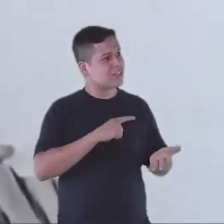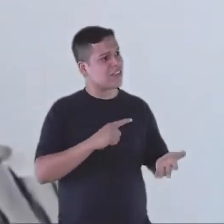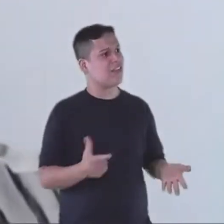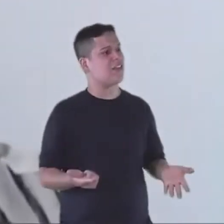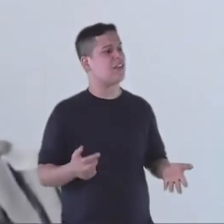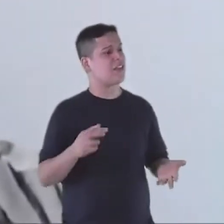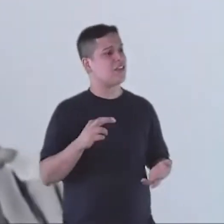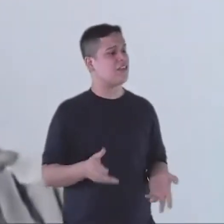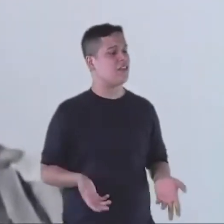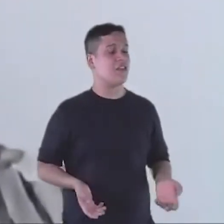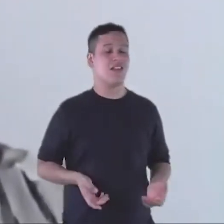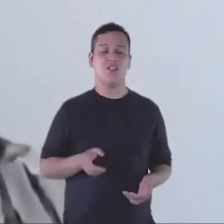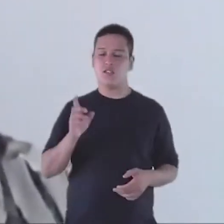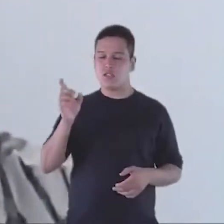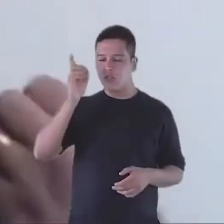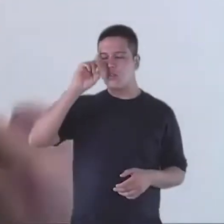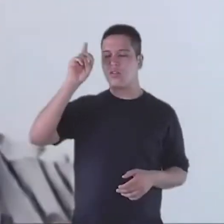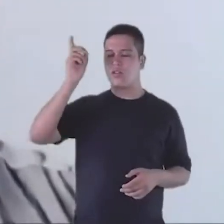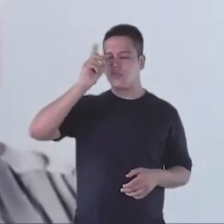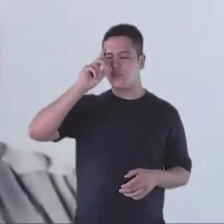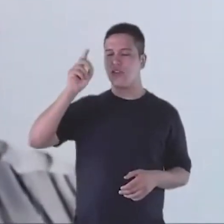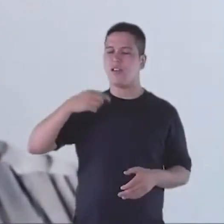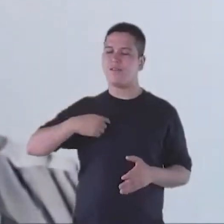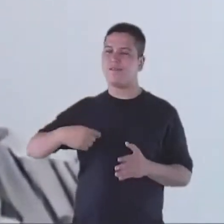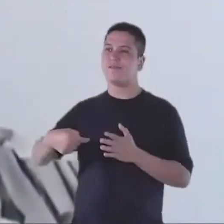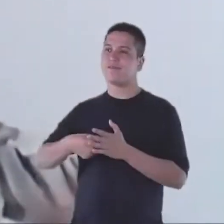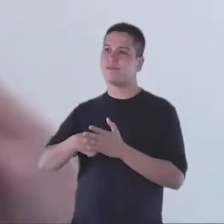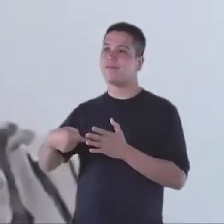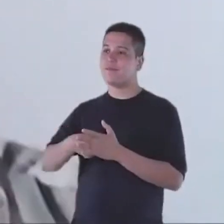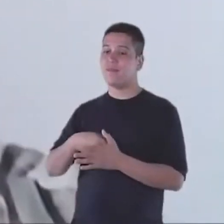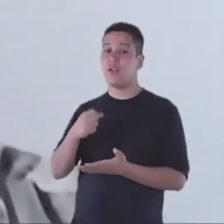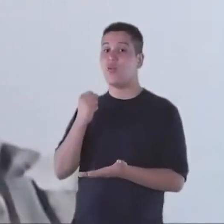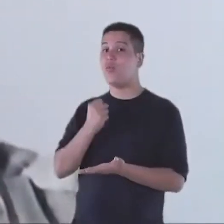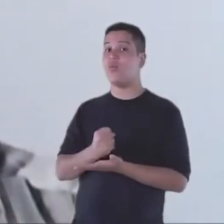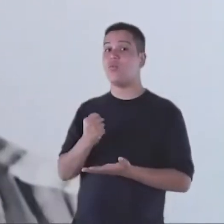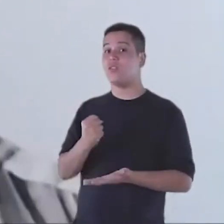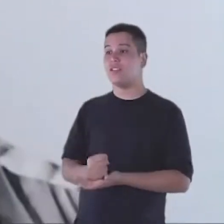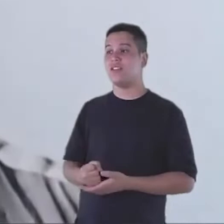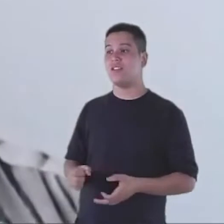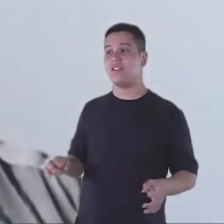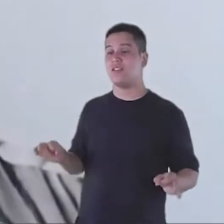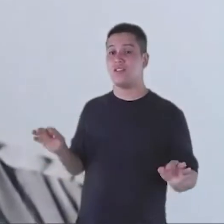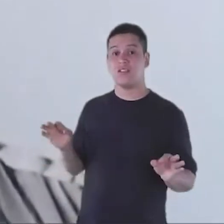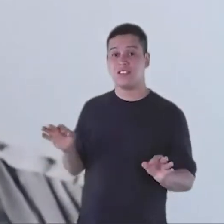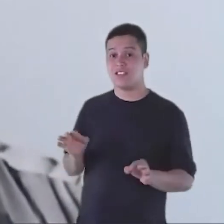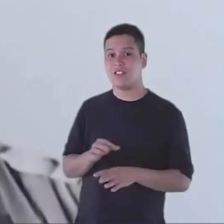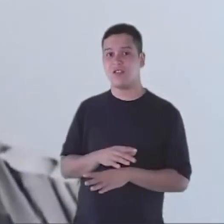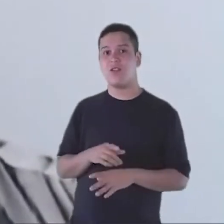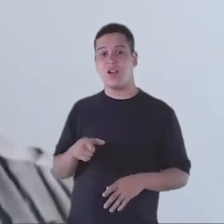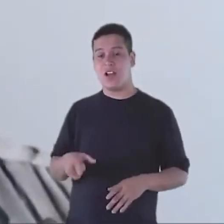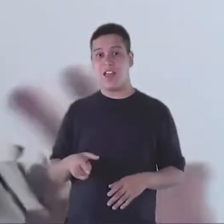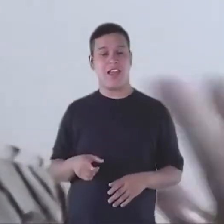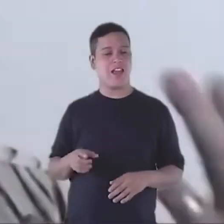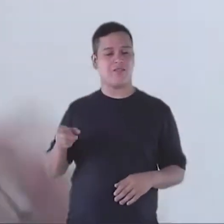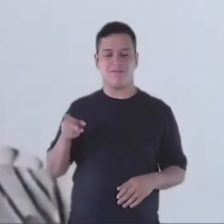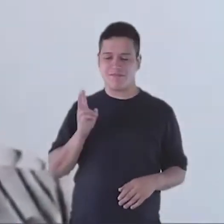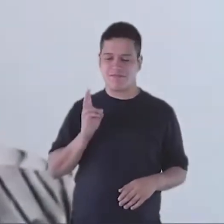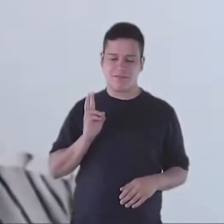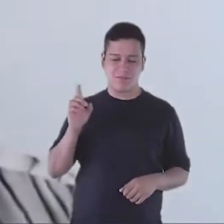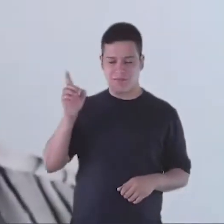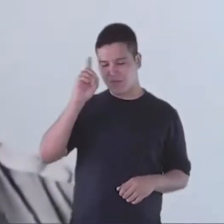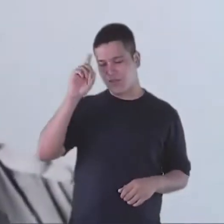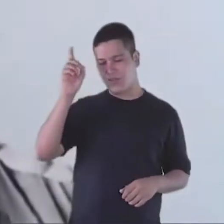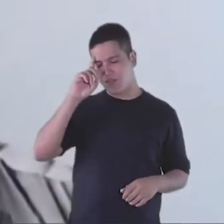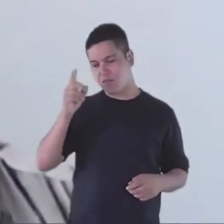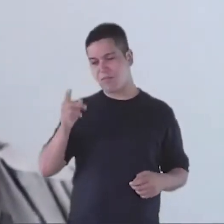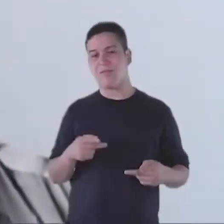e perguntava sobre o contrato. Já passou o contrato, você não está honrando o contrato. Ela é bem Caxias, como a